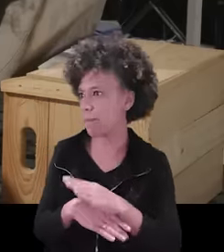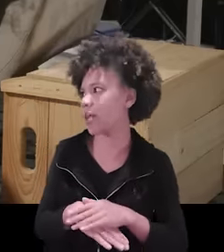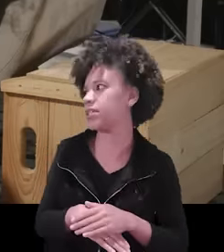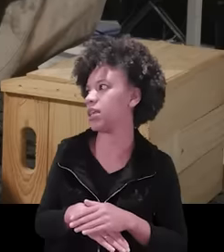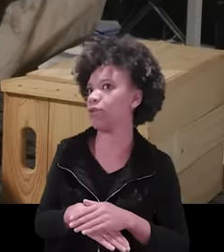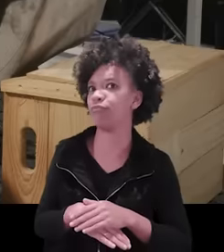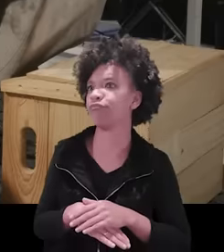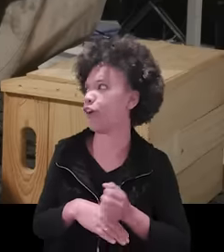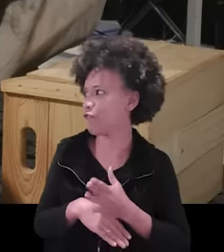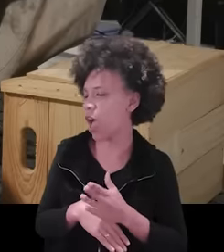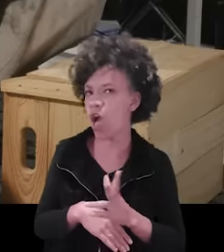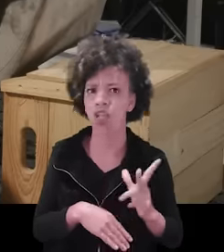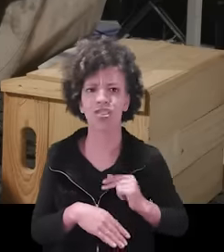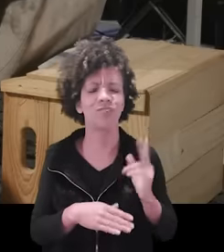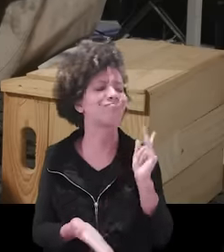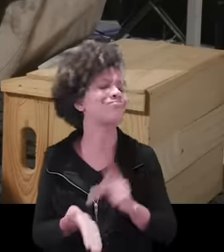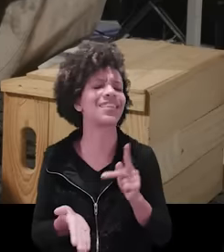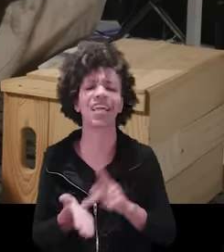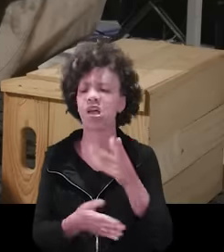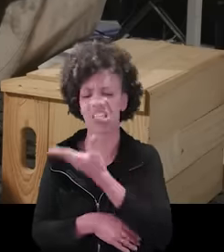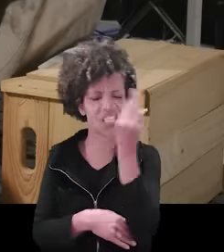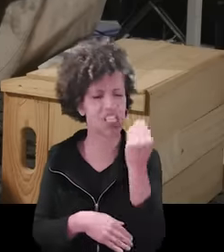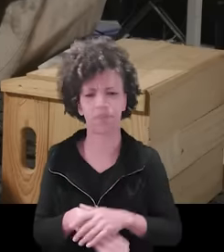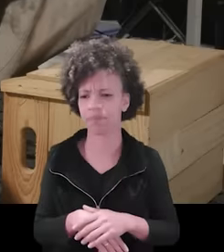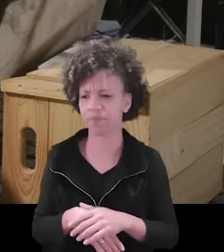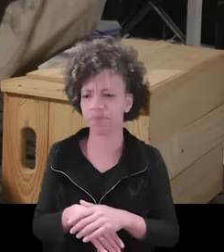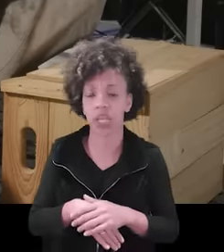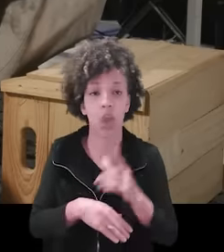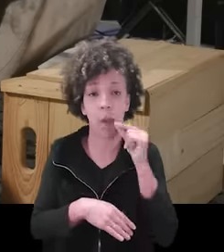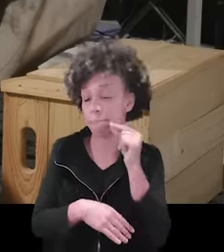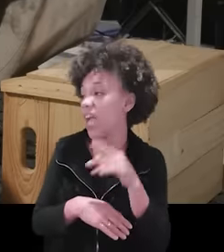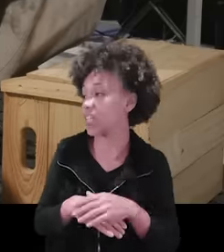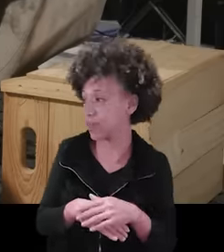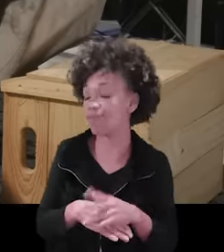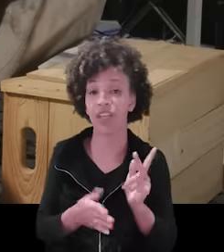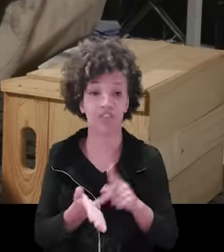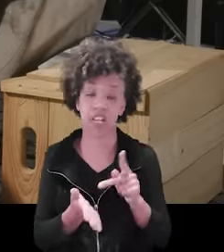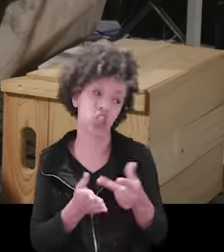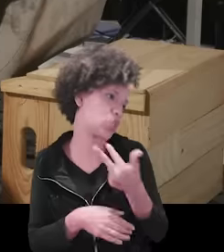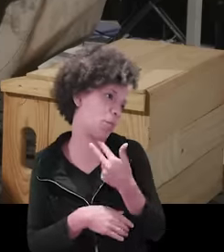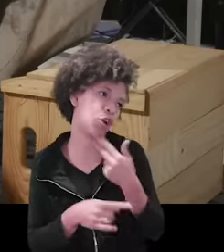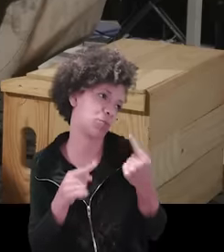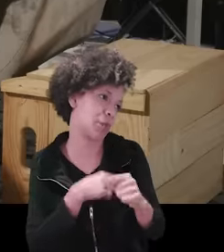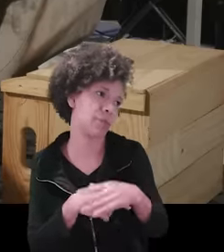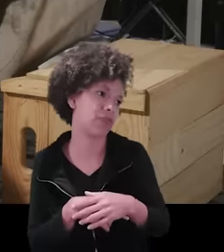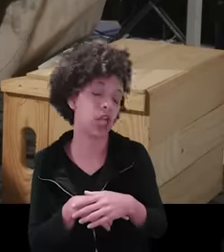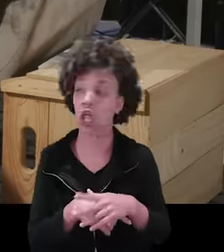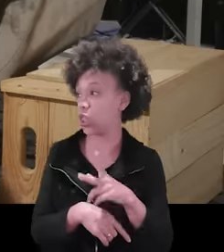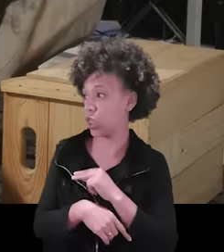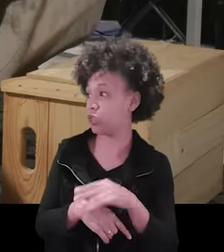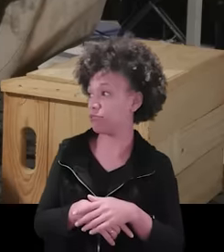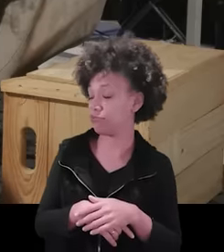brasileiros todos roda eu ia rodar certeza que eu esquecer eu vou levar fazer com deck É verdade é a